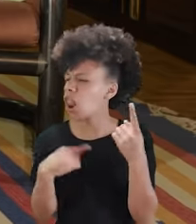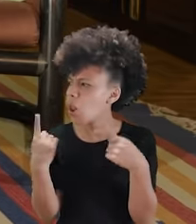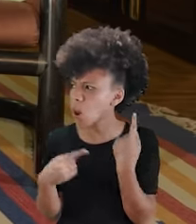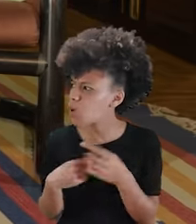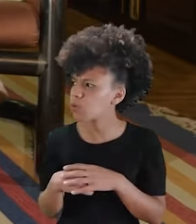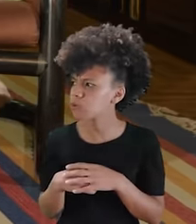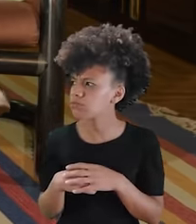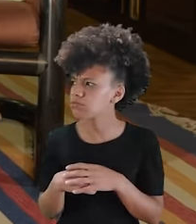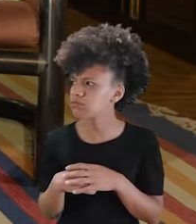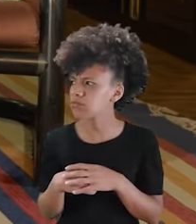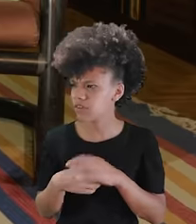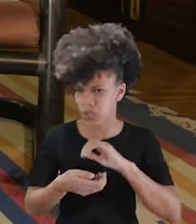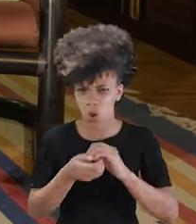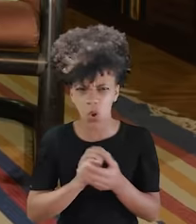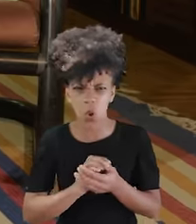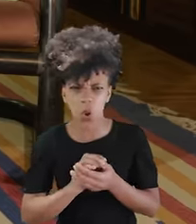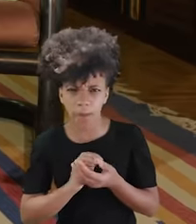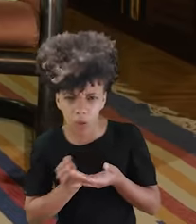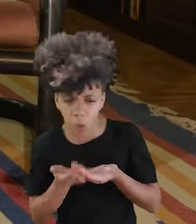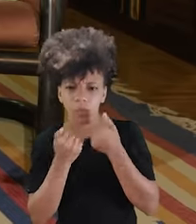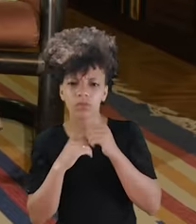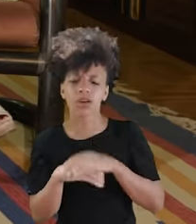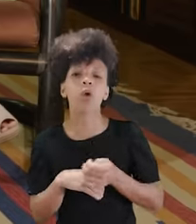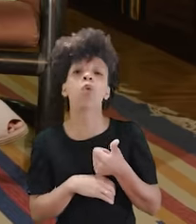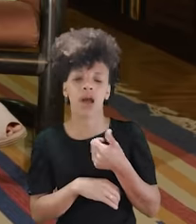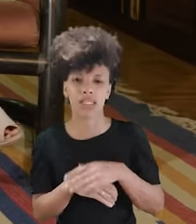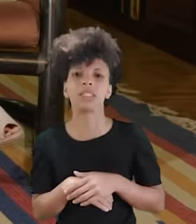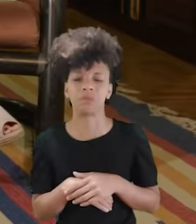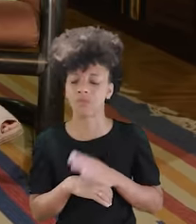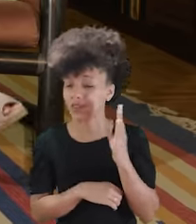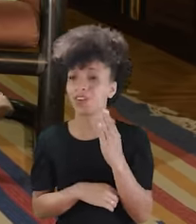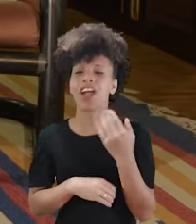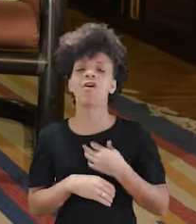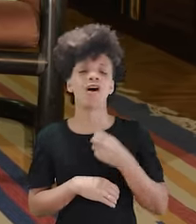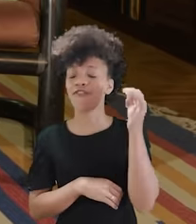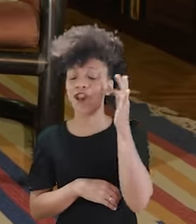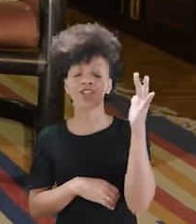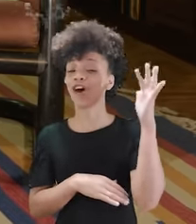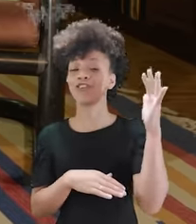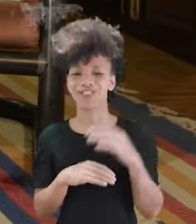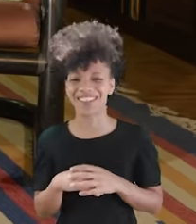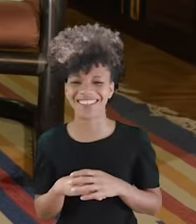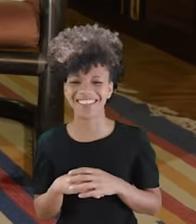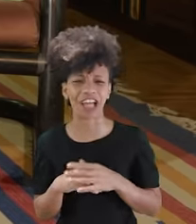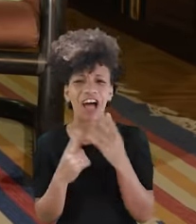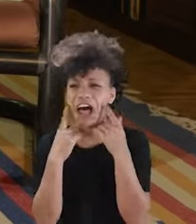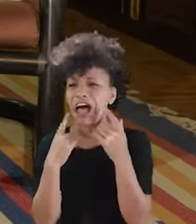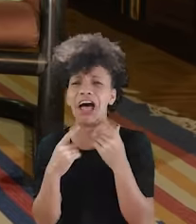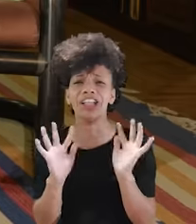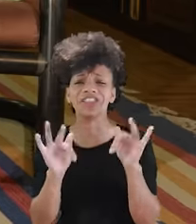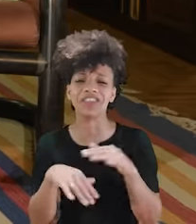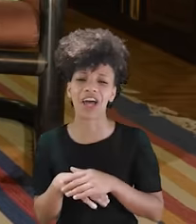é como que chora no final e começou a trocar e não mas é não eu